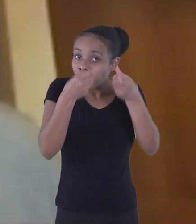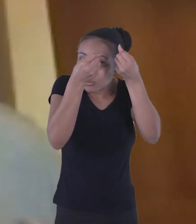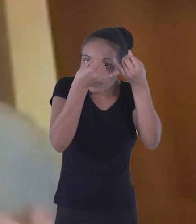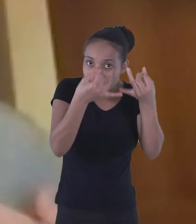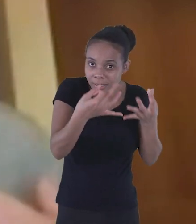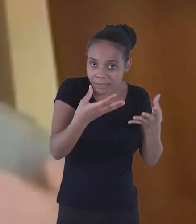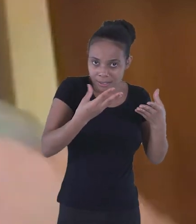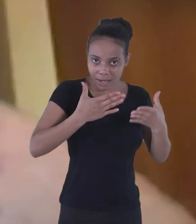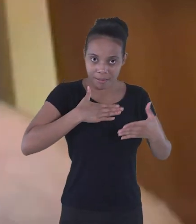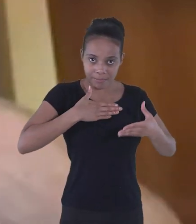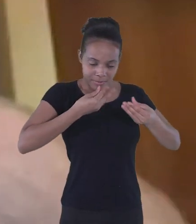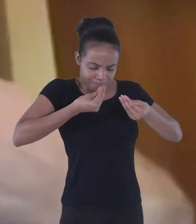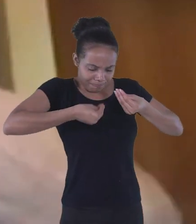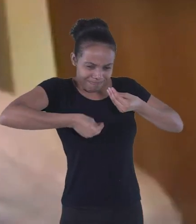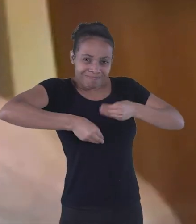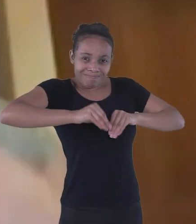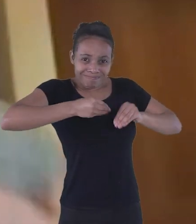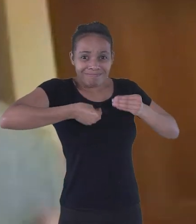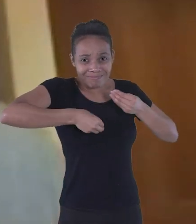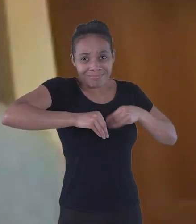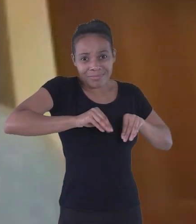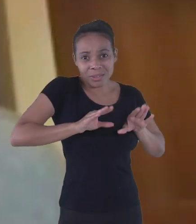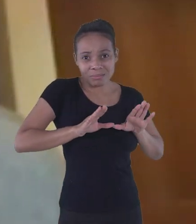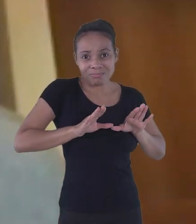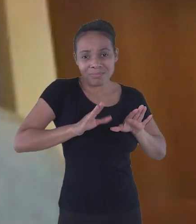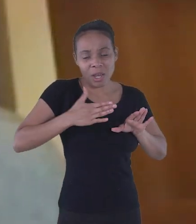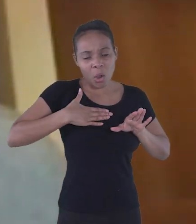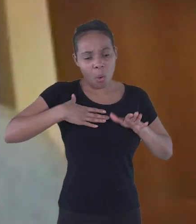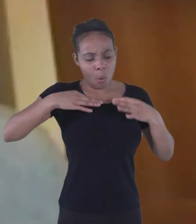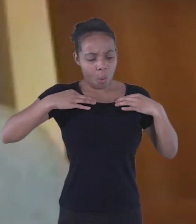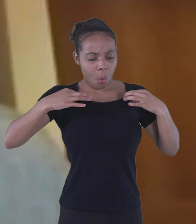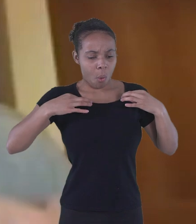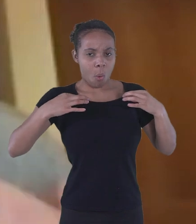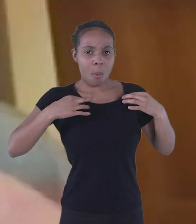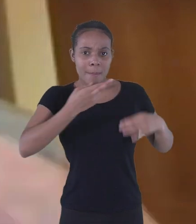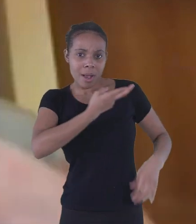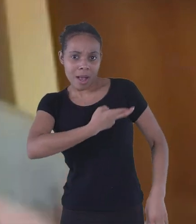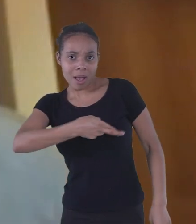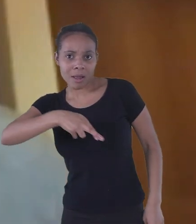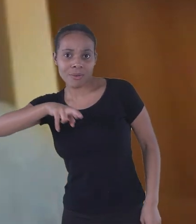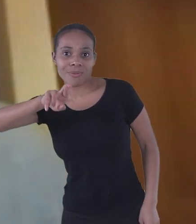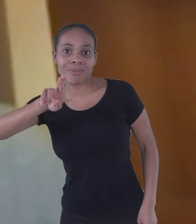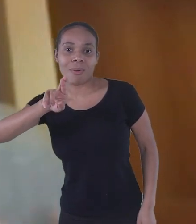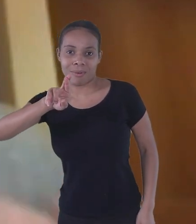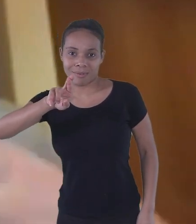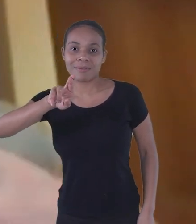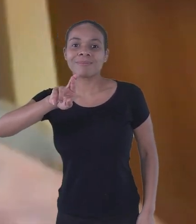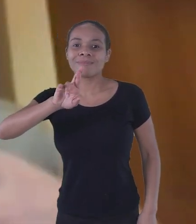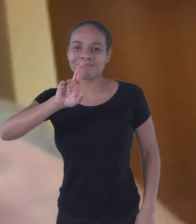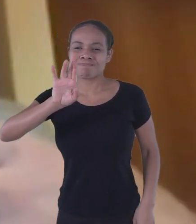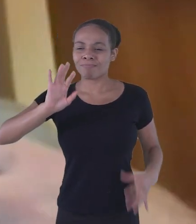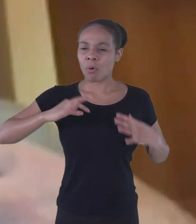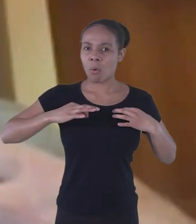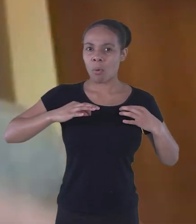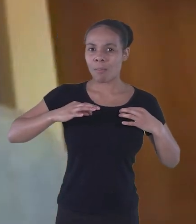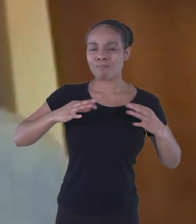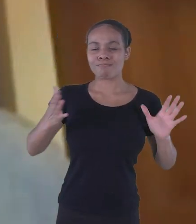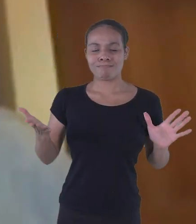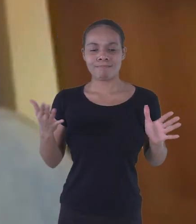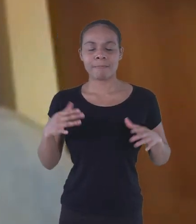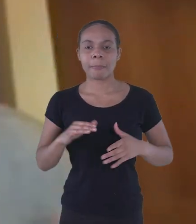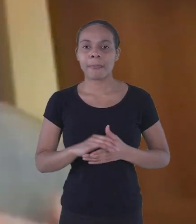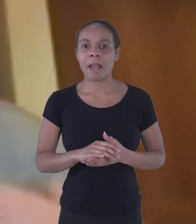que eu estou usando aquelas vestes religiosas do meu avô de lã em pleno paraíso